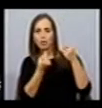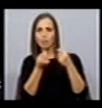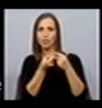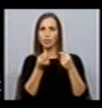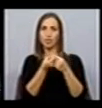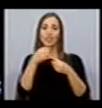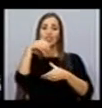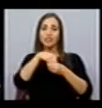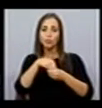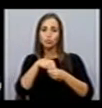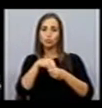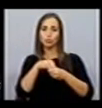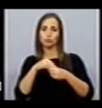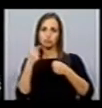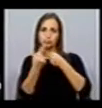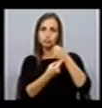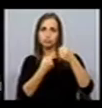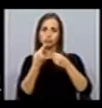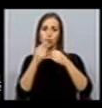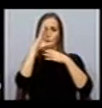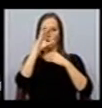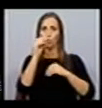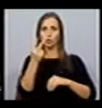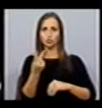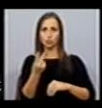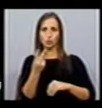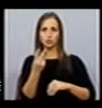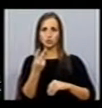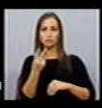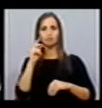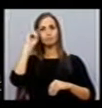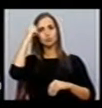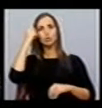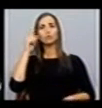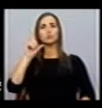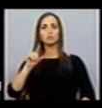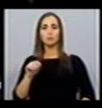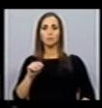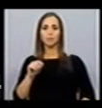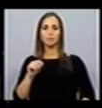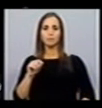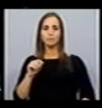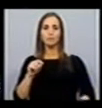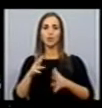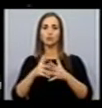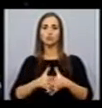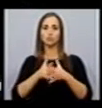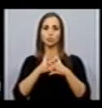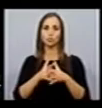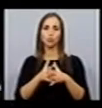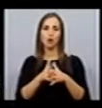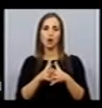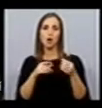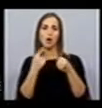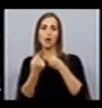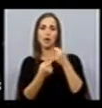sistema de anéis, e então essas 2 luas, gravitacionalmente, afetam também, precisamente, a estrutura desses anéis mais